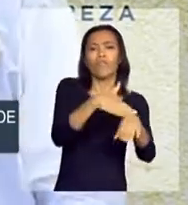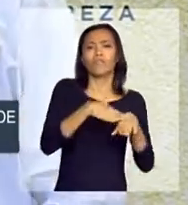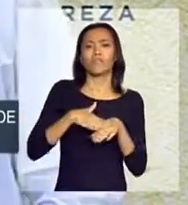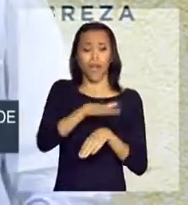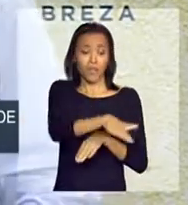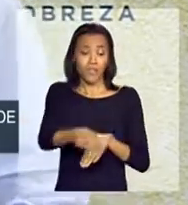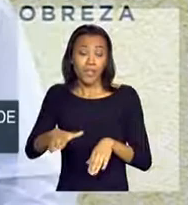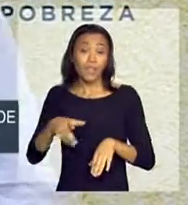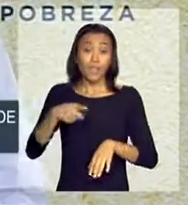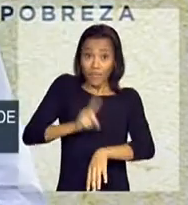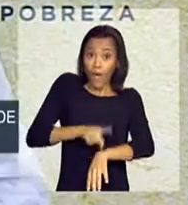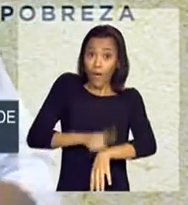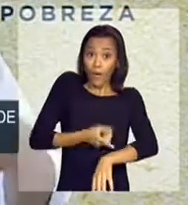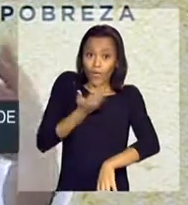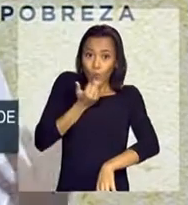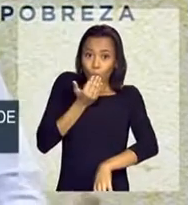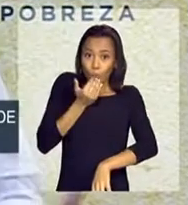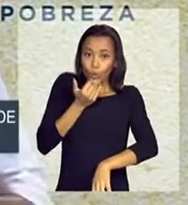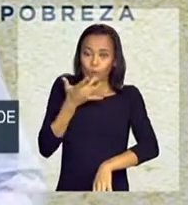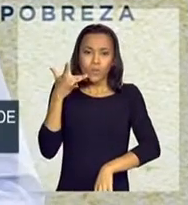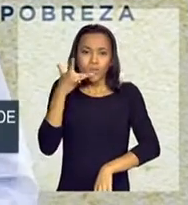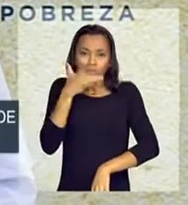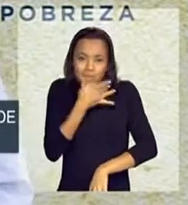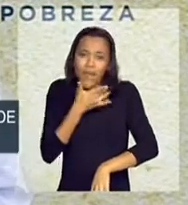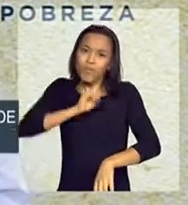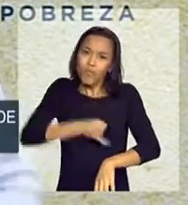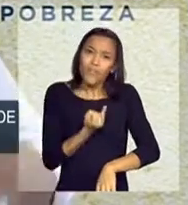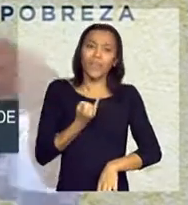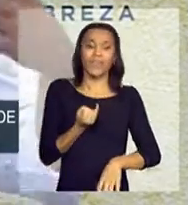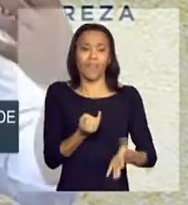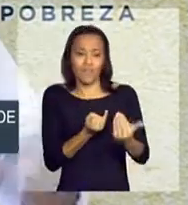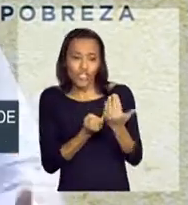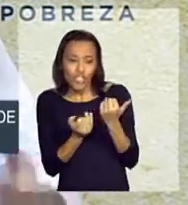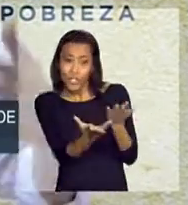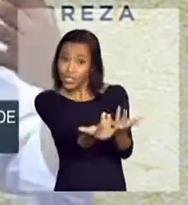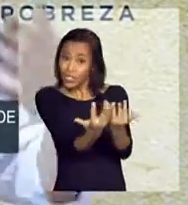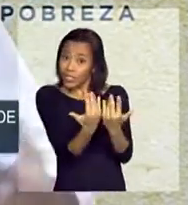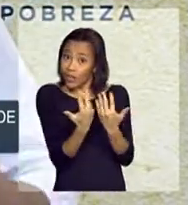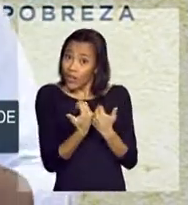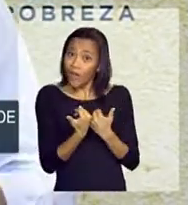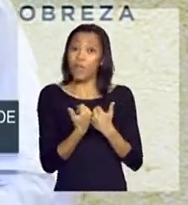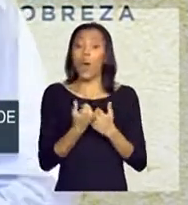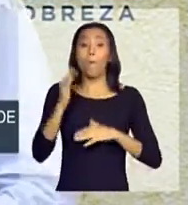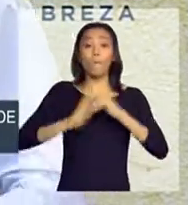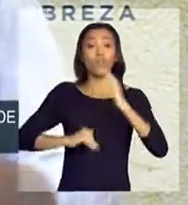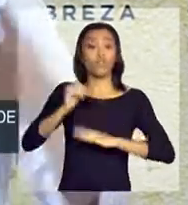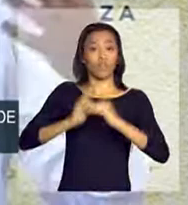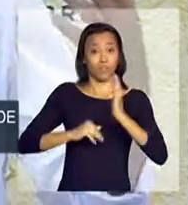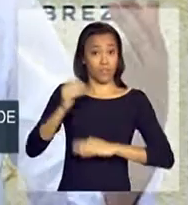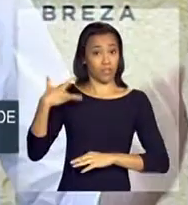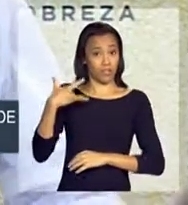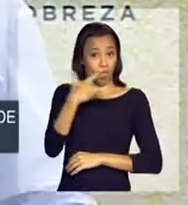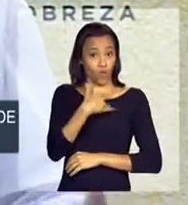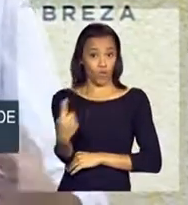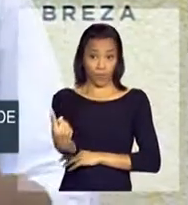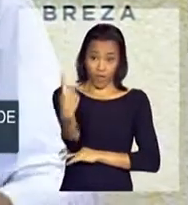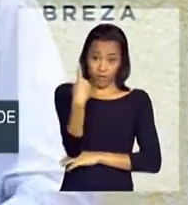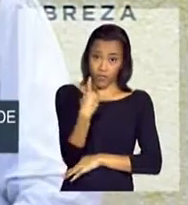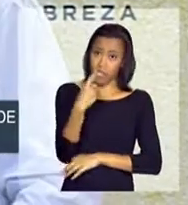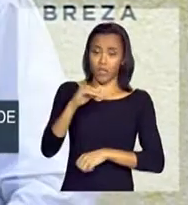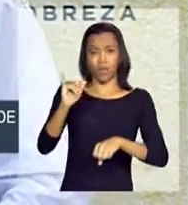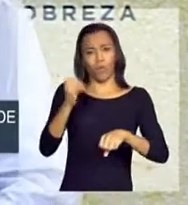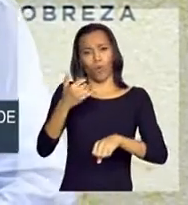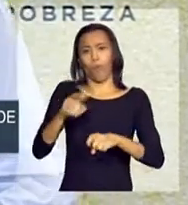vai na hora da merenda escolar falar da importância de cá o chama alguém da equipe de saúde ou